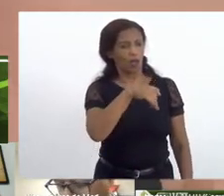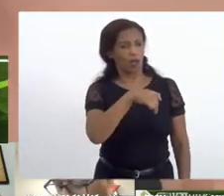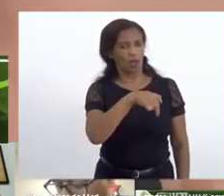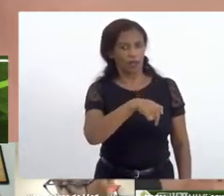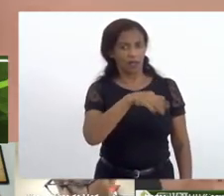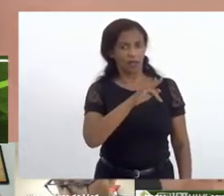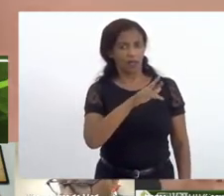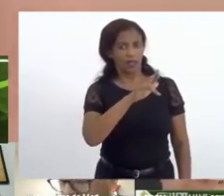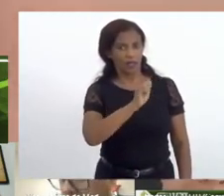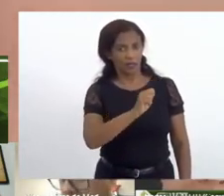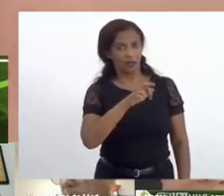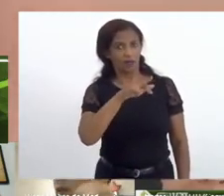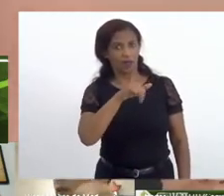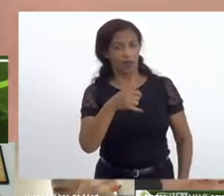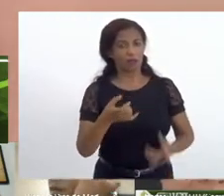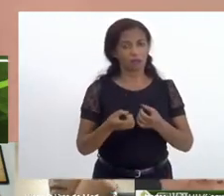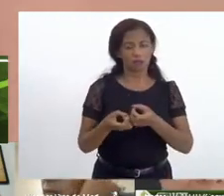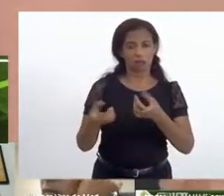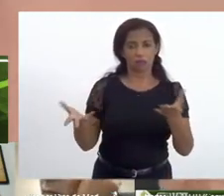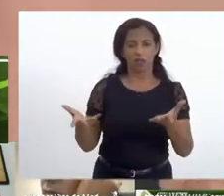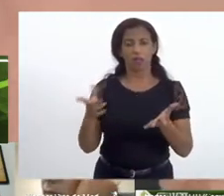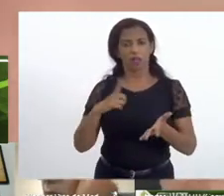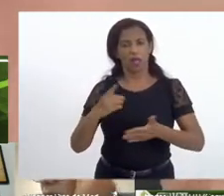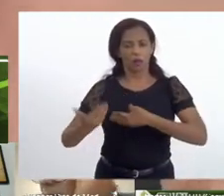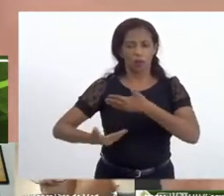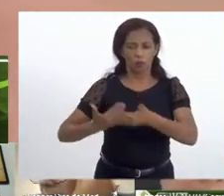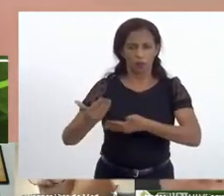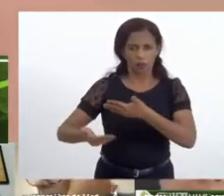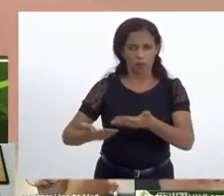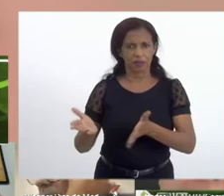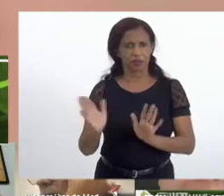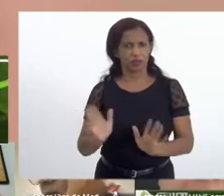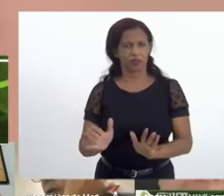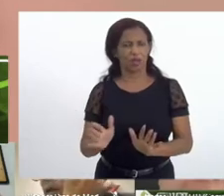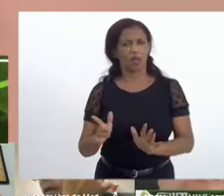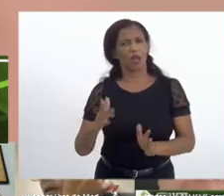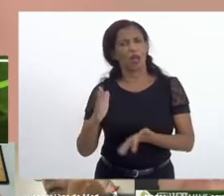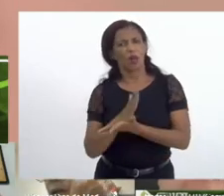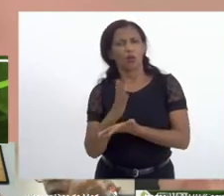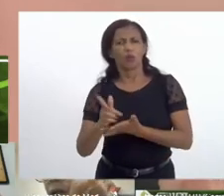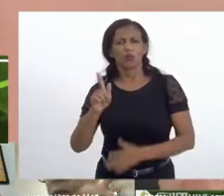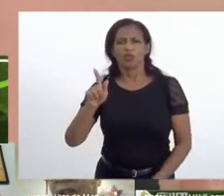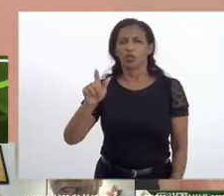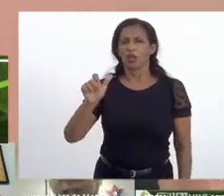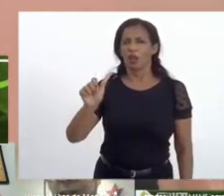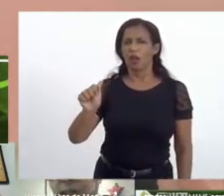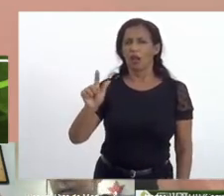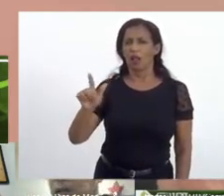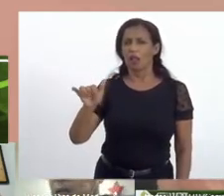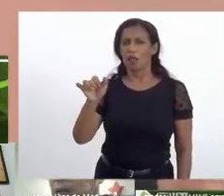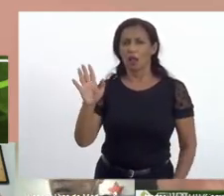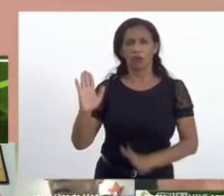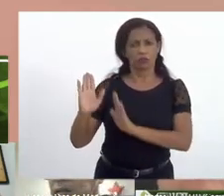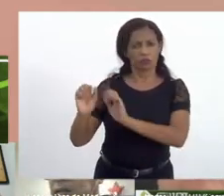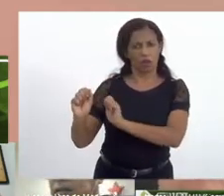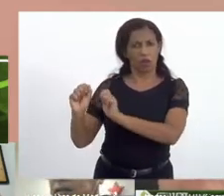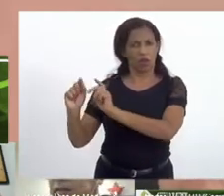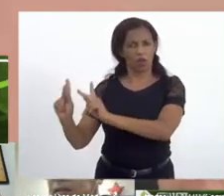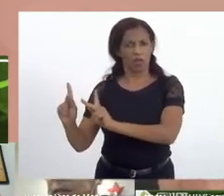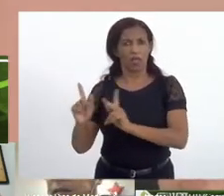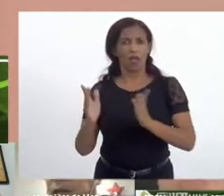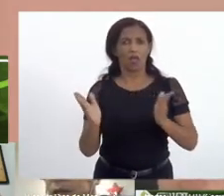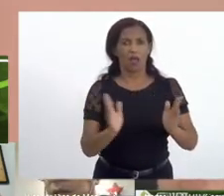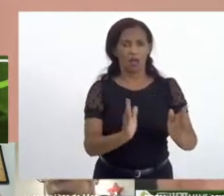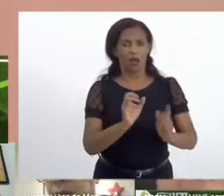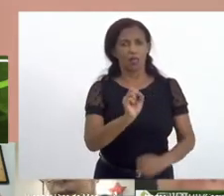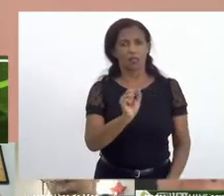concedidos. Existe um processo aí em andamento. Alguns já foram, como Galeão, agora a vez do Santos Dumont. Só